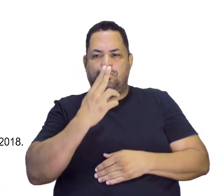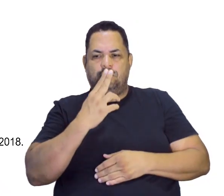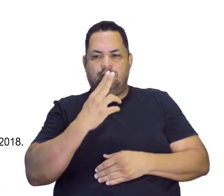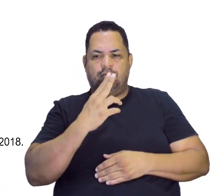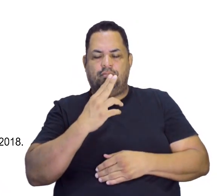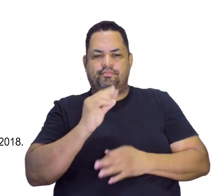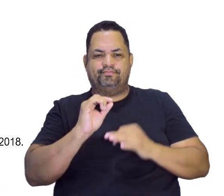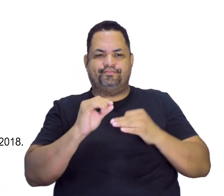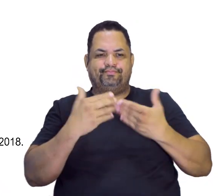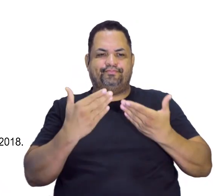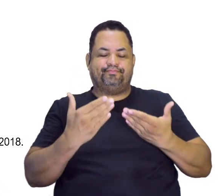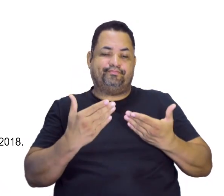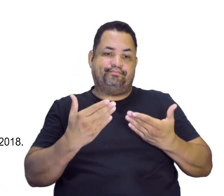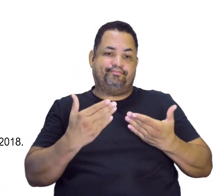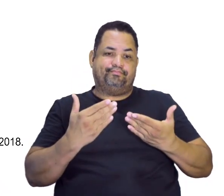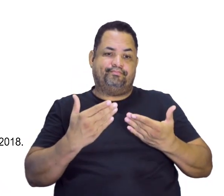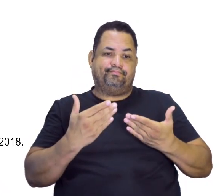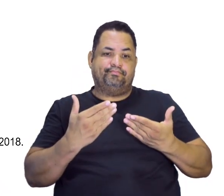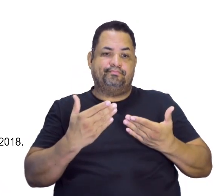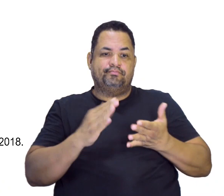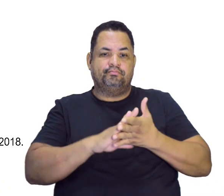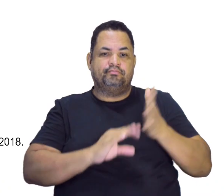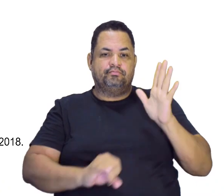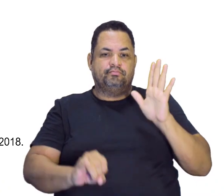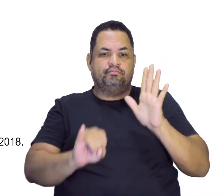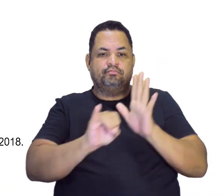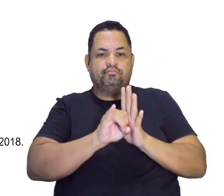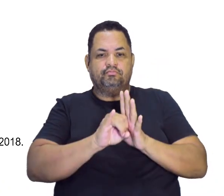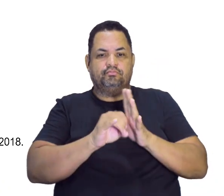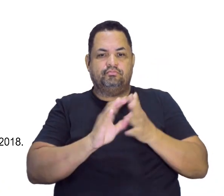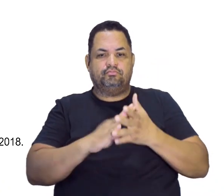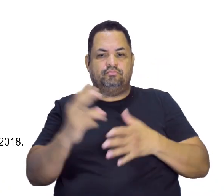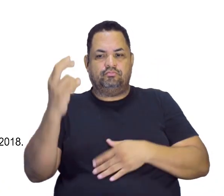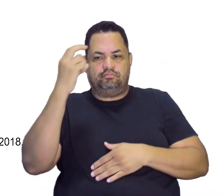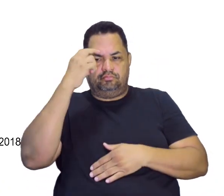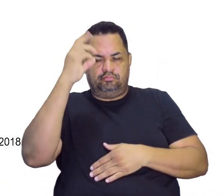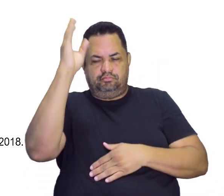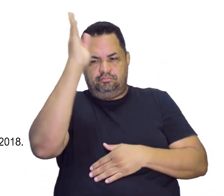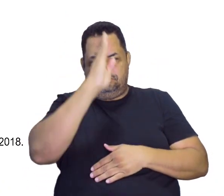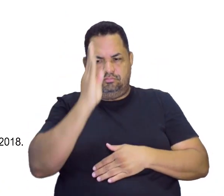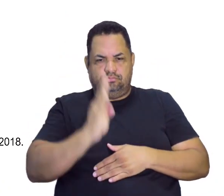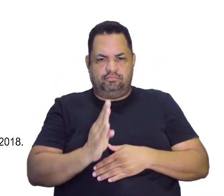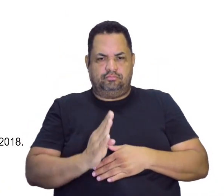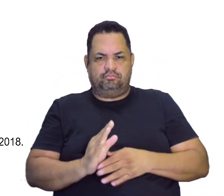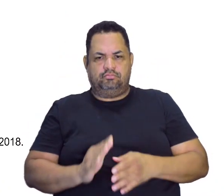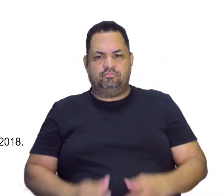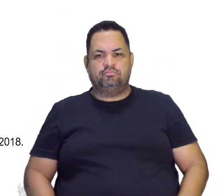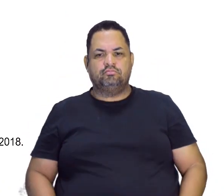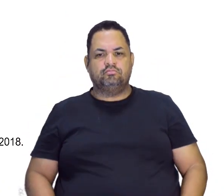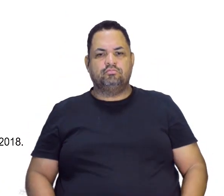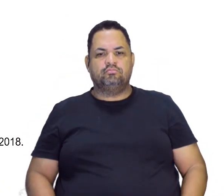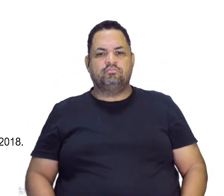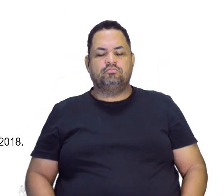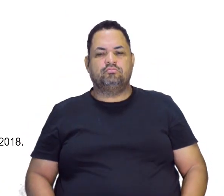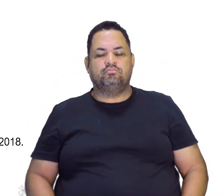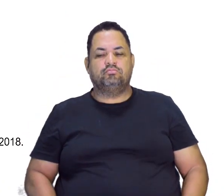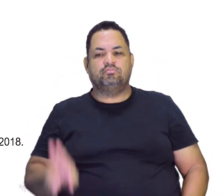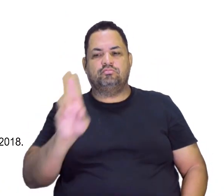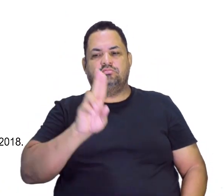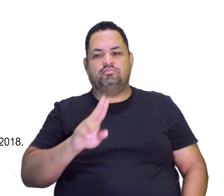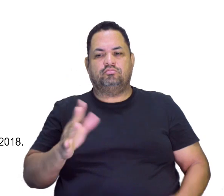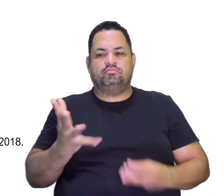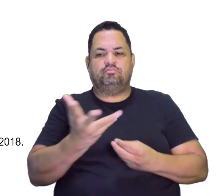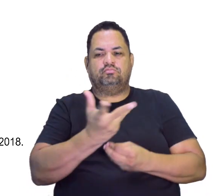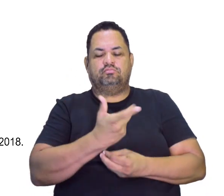essa né com a identidade e a cultura brasileira nas artes através das